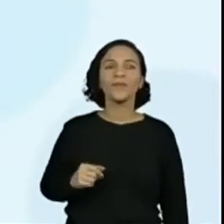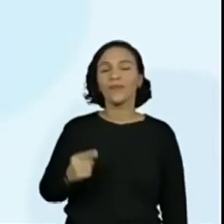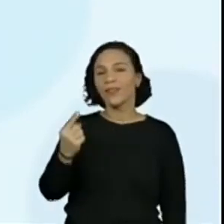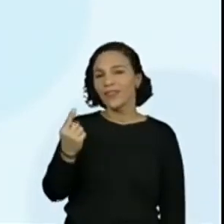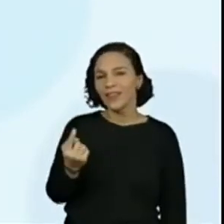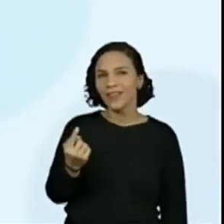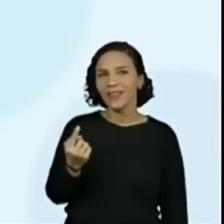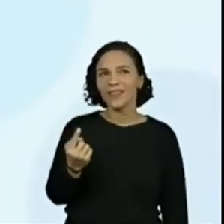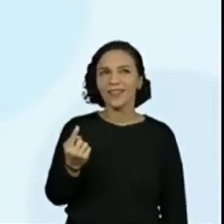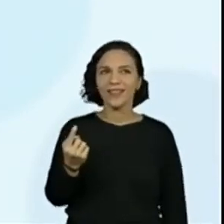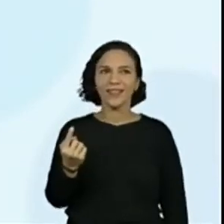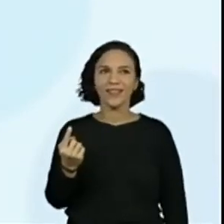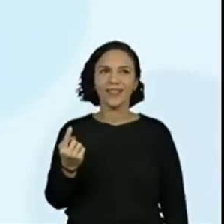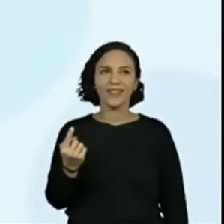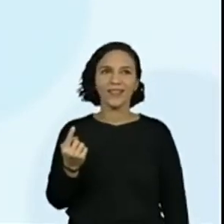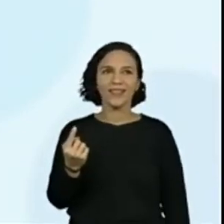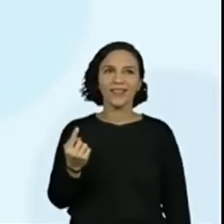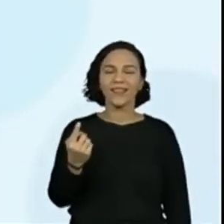Um,